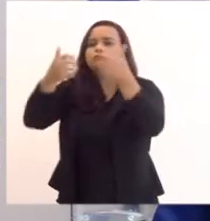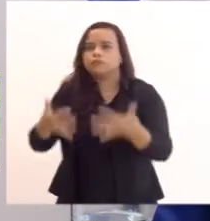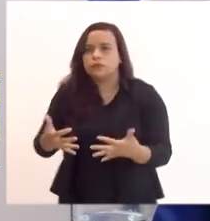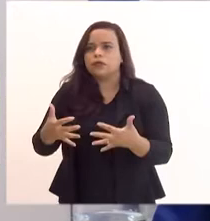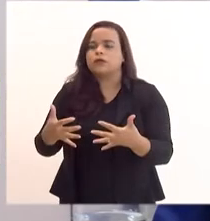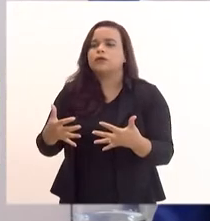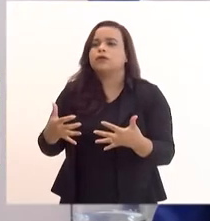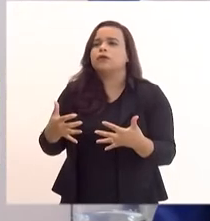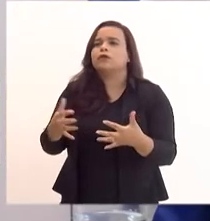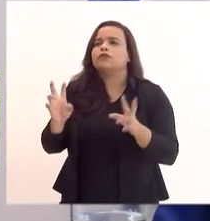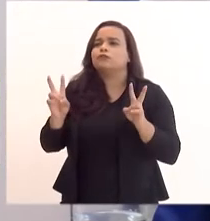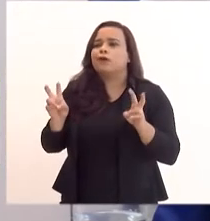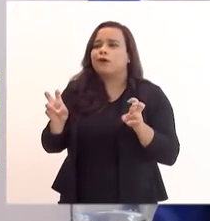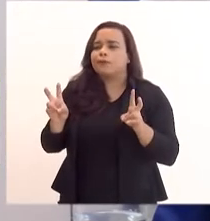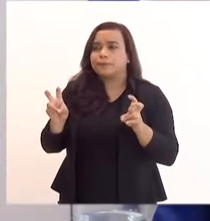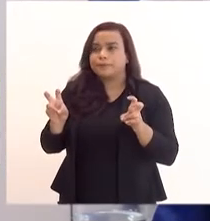vista